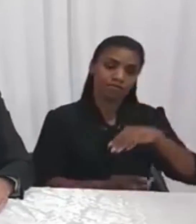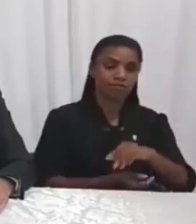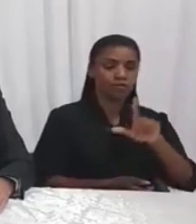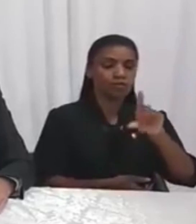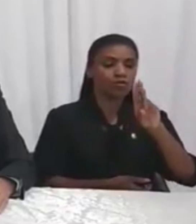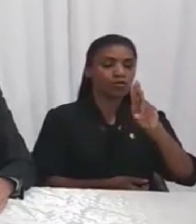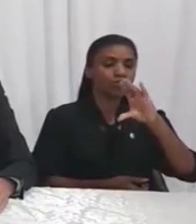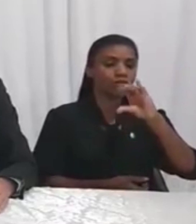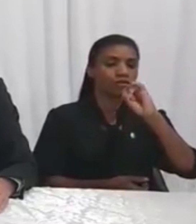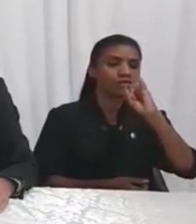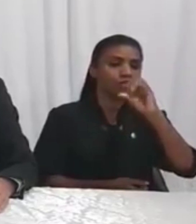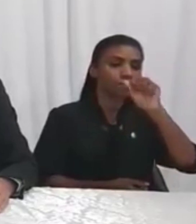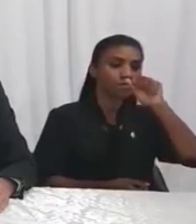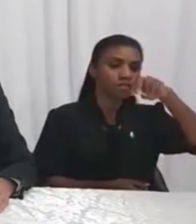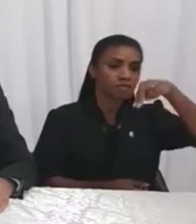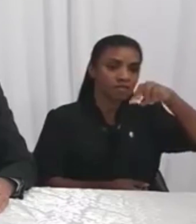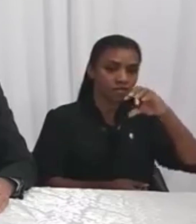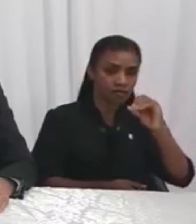o Luciano